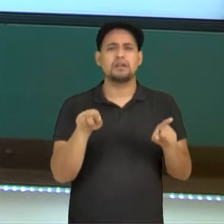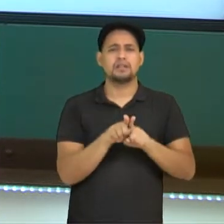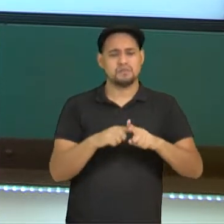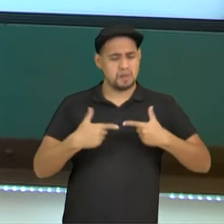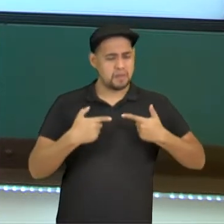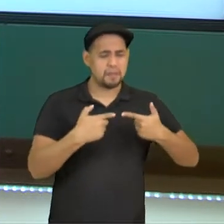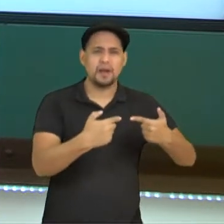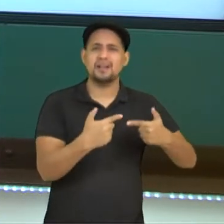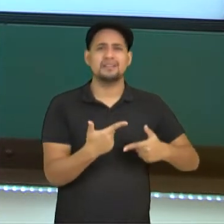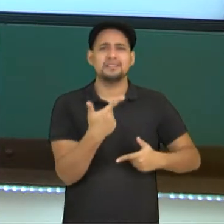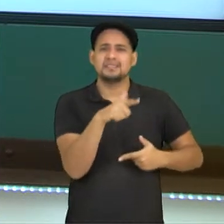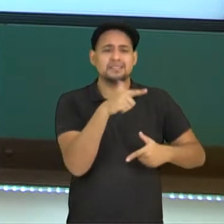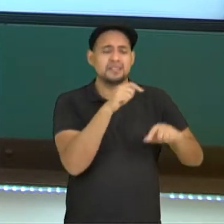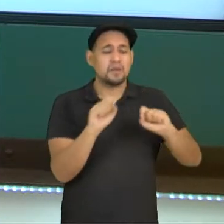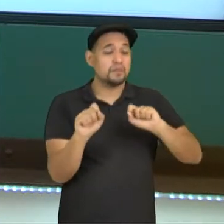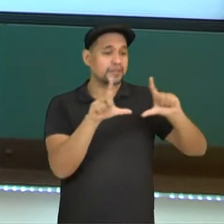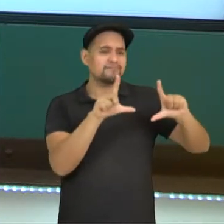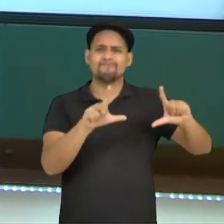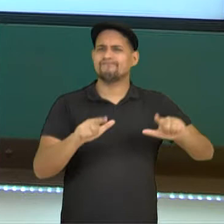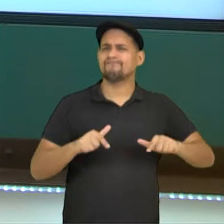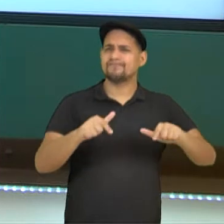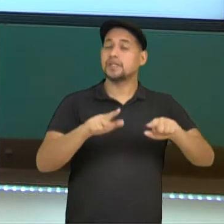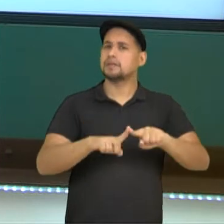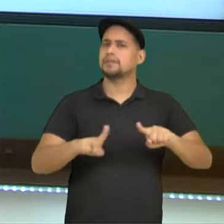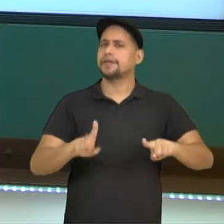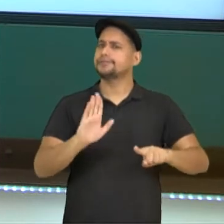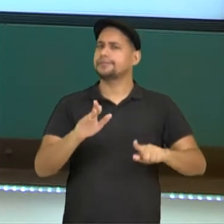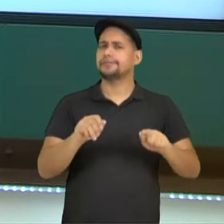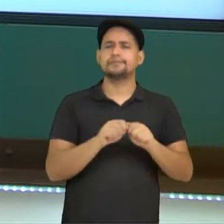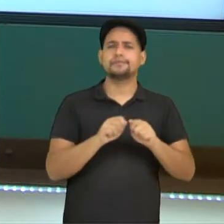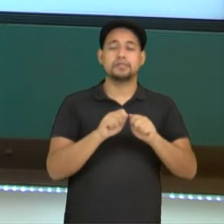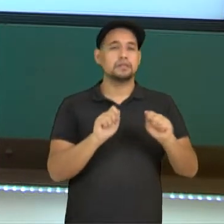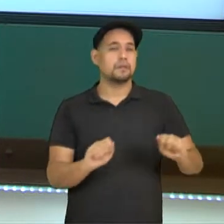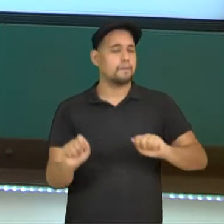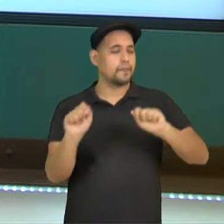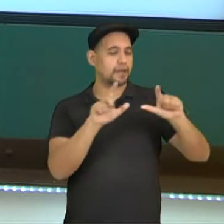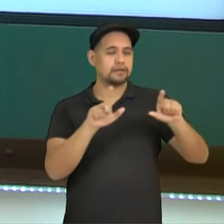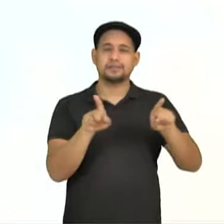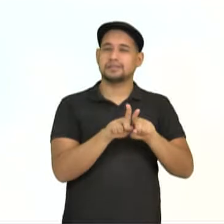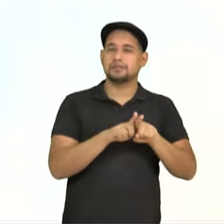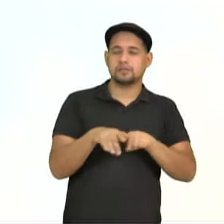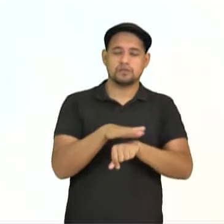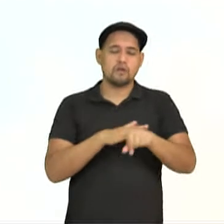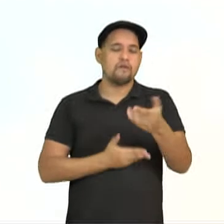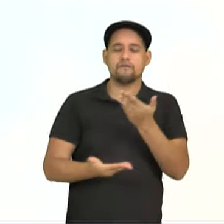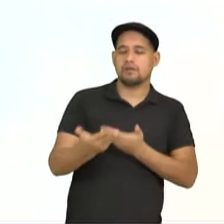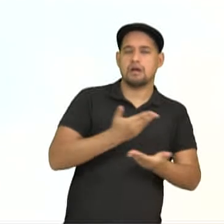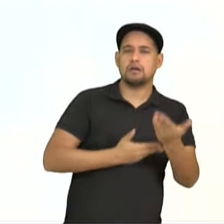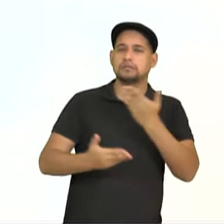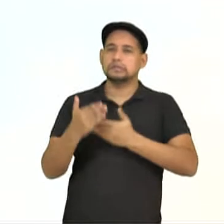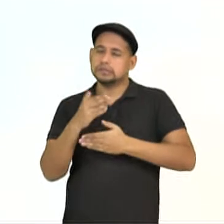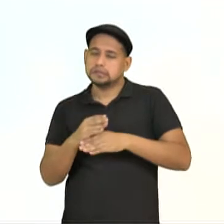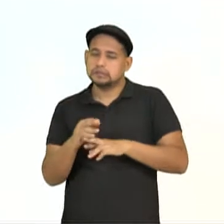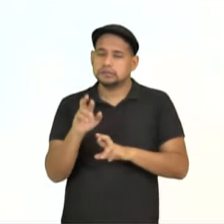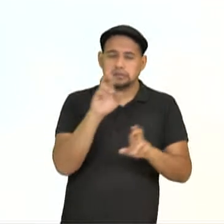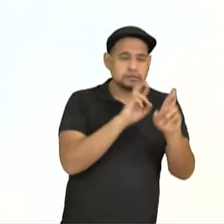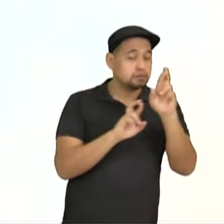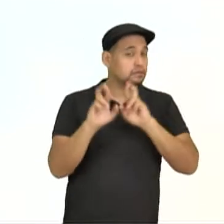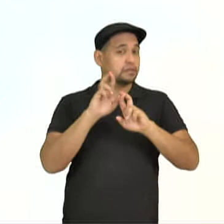que não tem essas imagens de ação, mas que seja feita de imagens, de discursos, de espionagem,